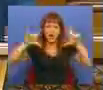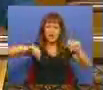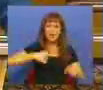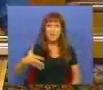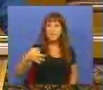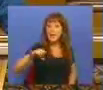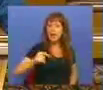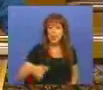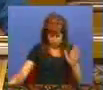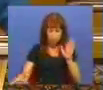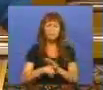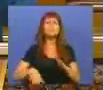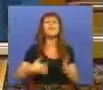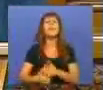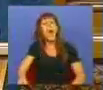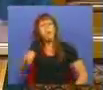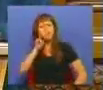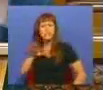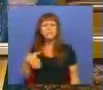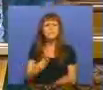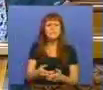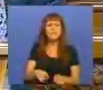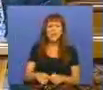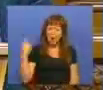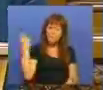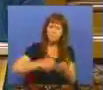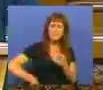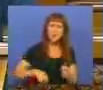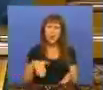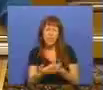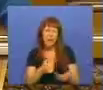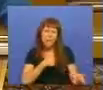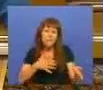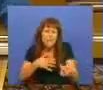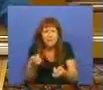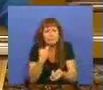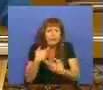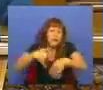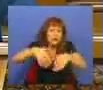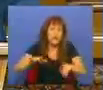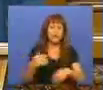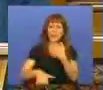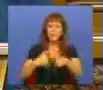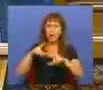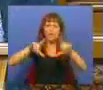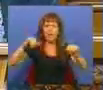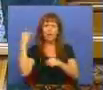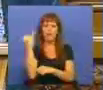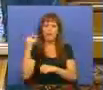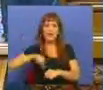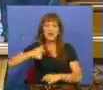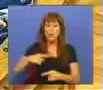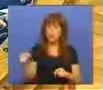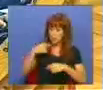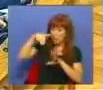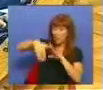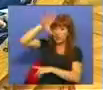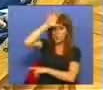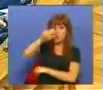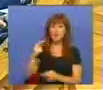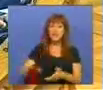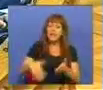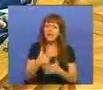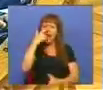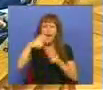o PS legaliza esta ilegalidade, passa uma multinha aos patrões, continua a recorrer aos falsos recibos verdes no próprio Estado e põe